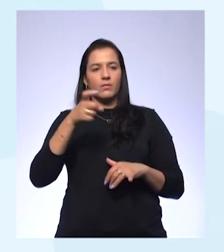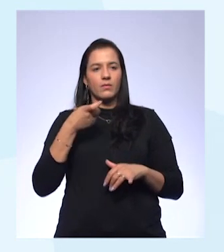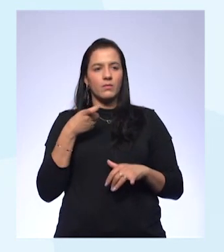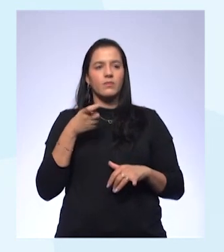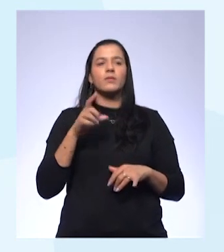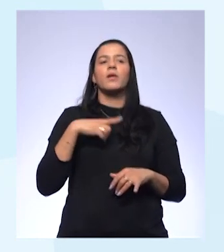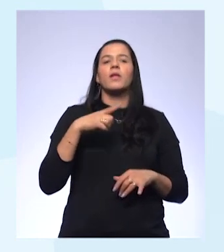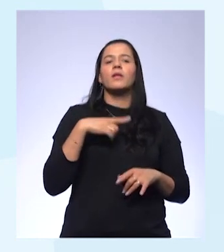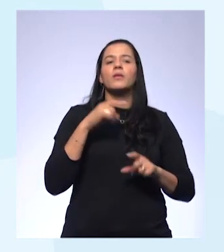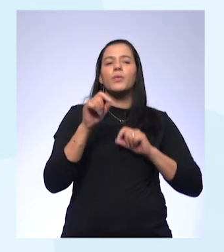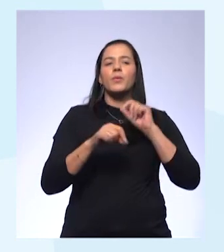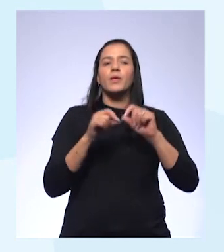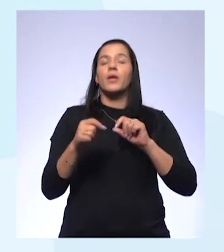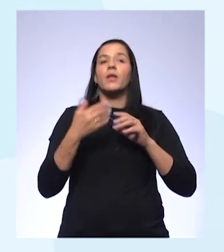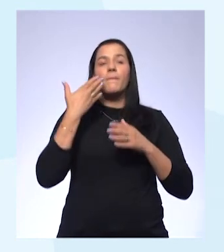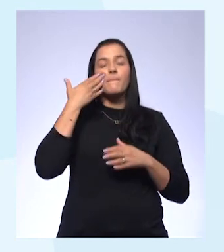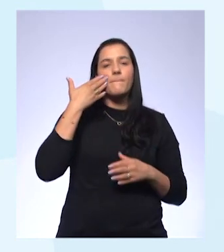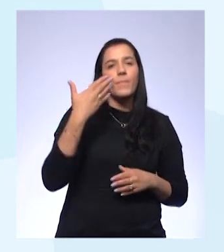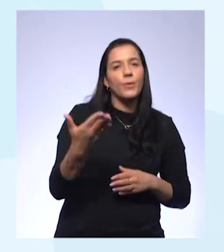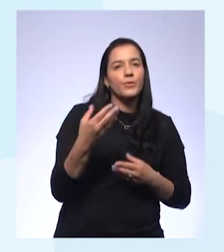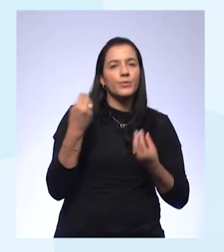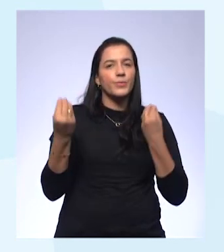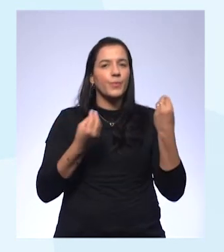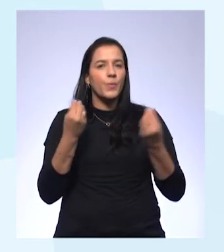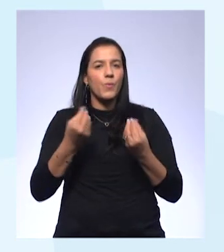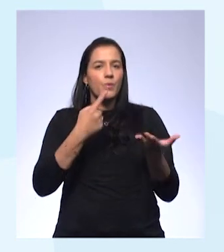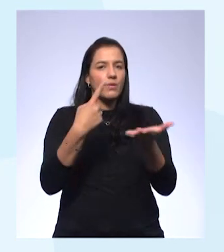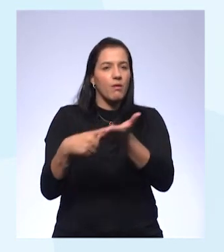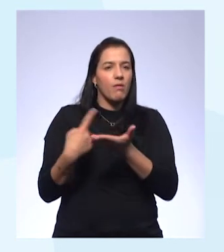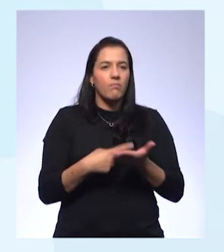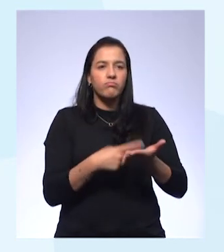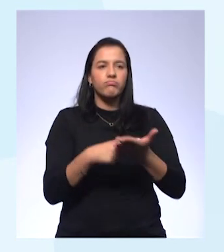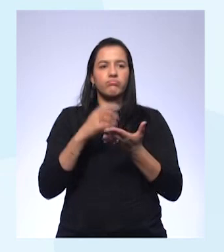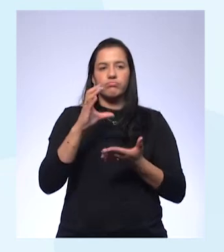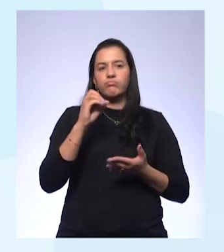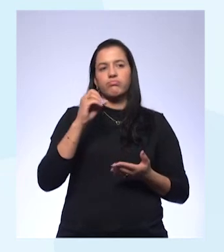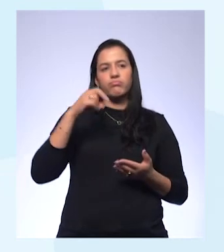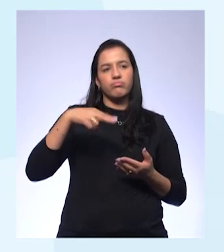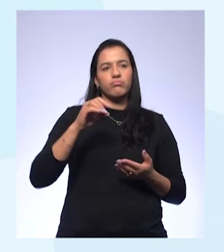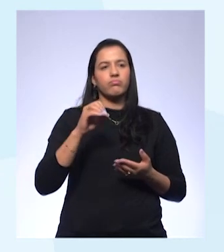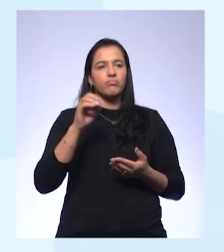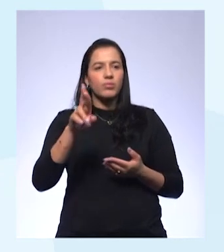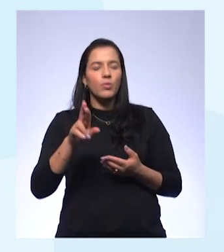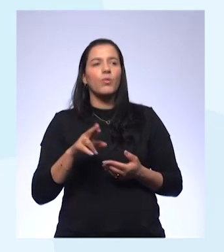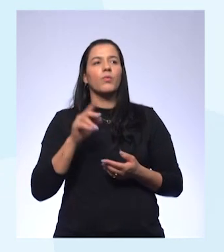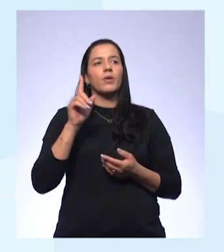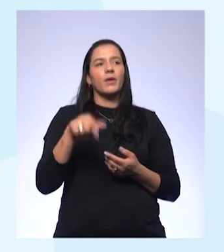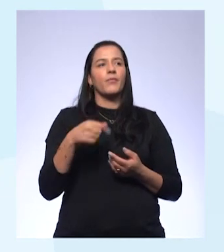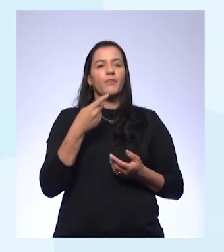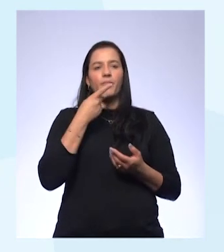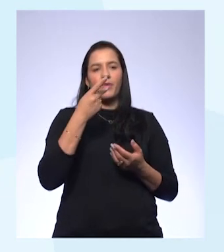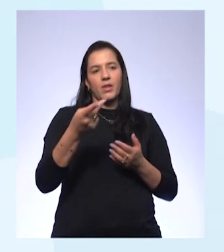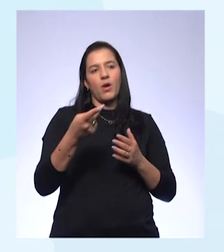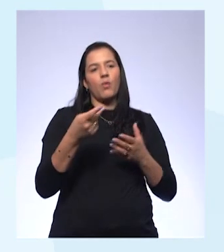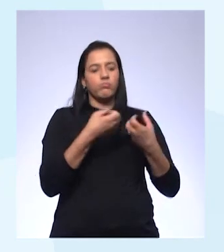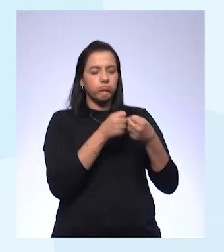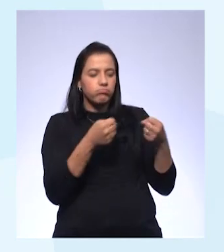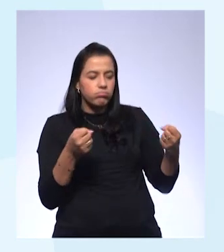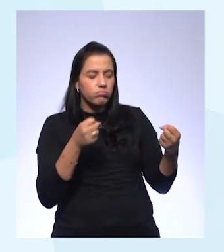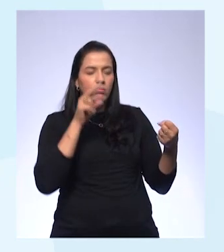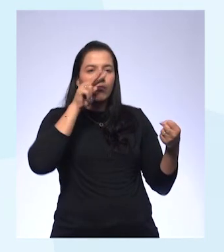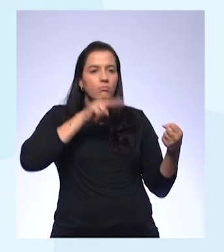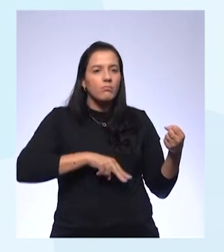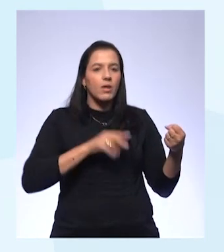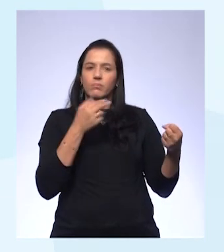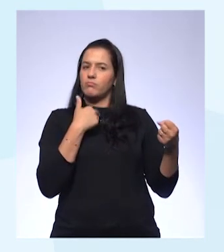que retrata o que foi essa Operação Condor, né? Eu não vou falar o teor do documento justamente para que